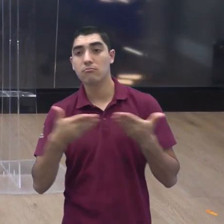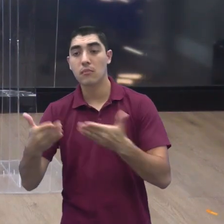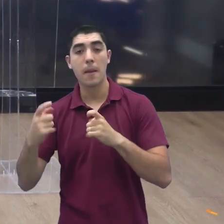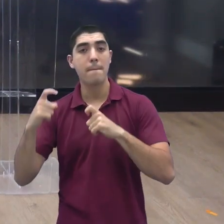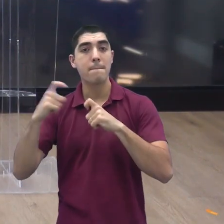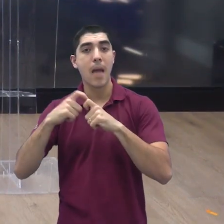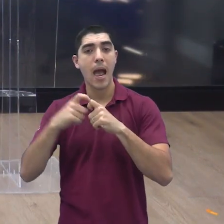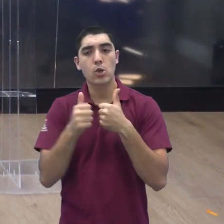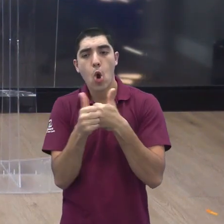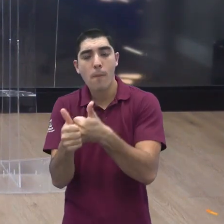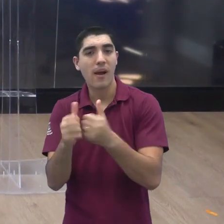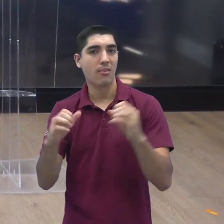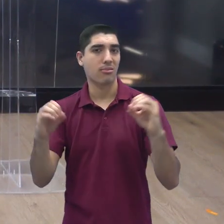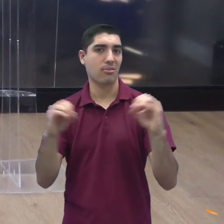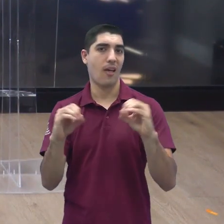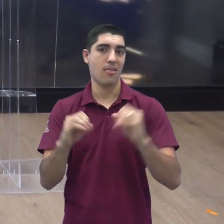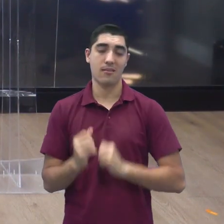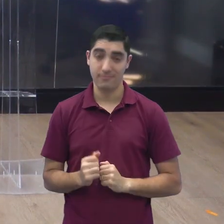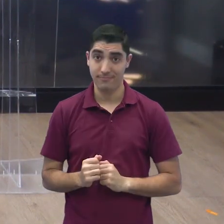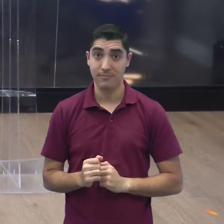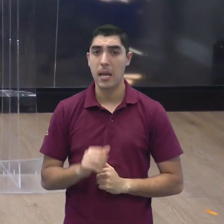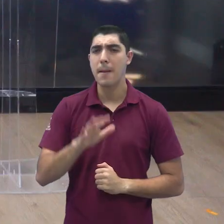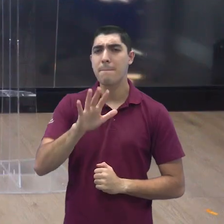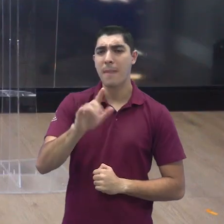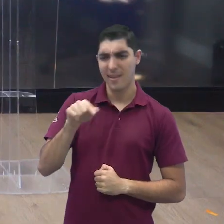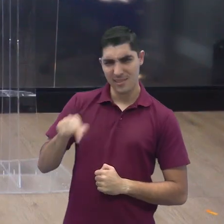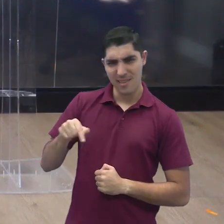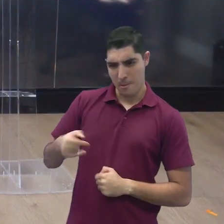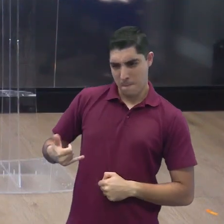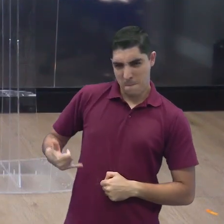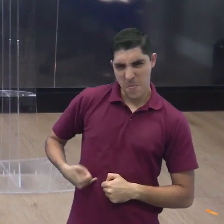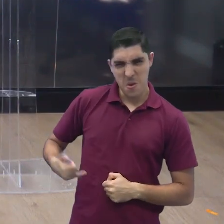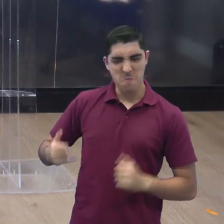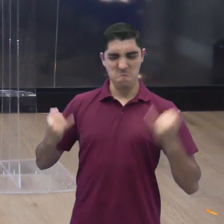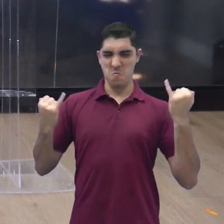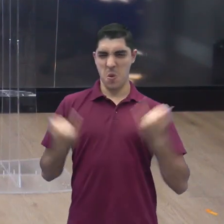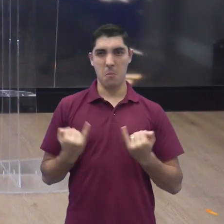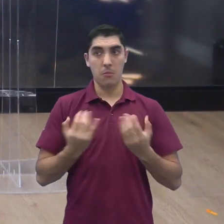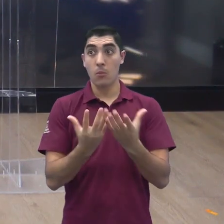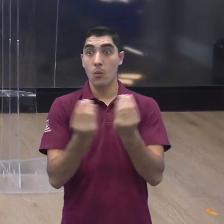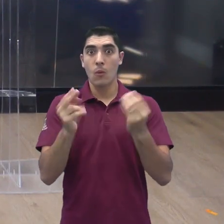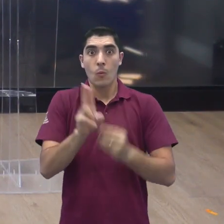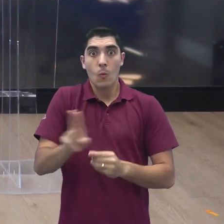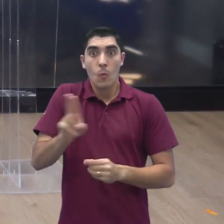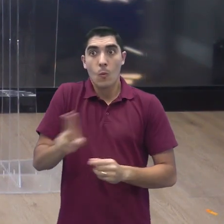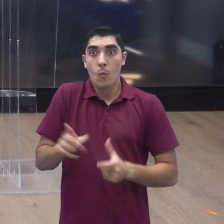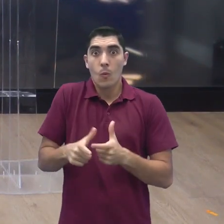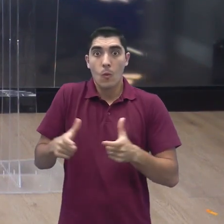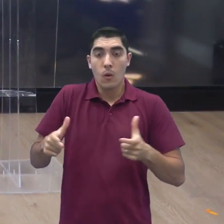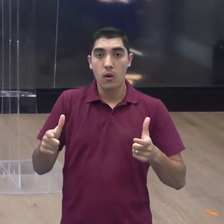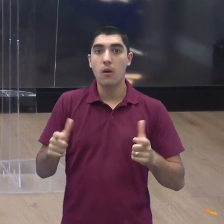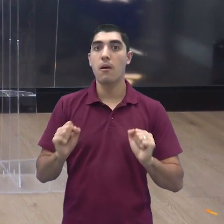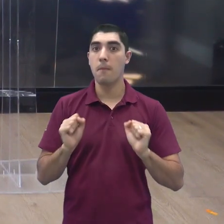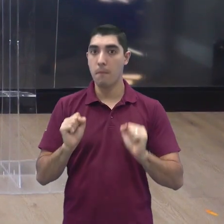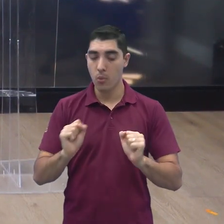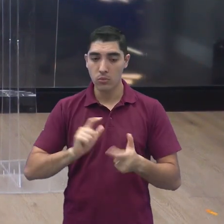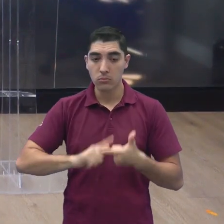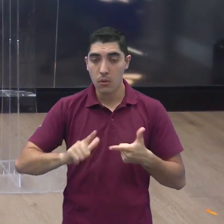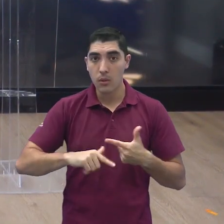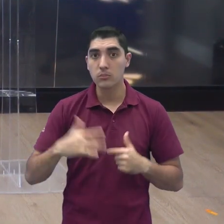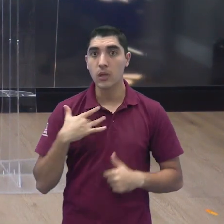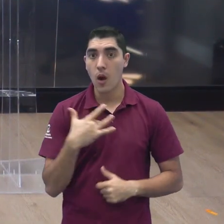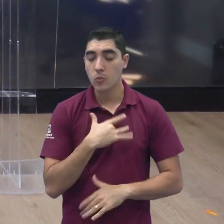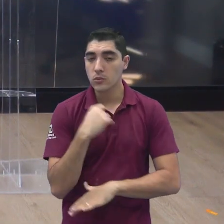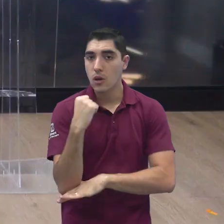muitas vezes sem indicação e acompanhamento médico. Mas o consumo desenfreado desses medicamentos pode